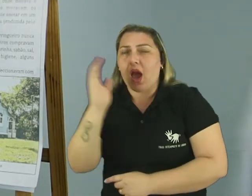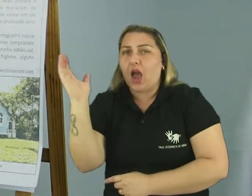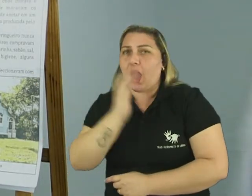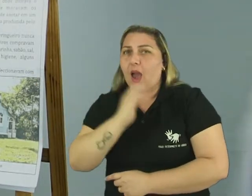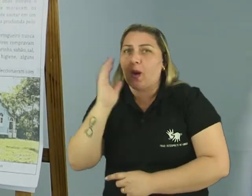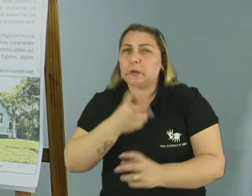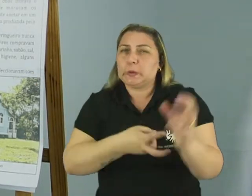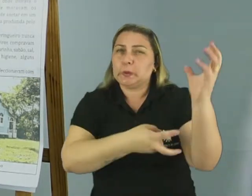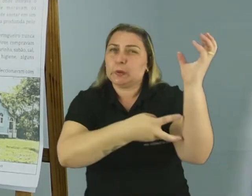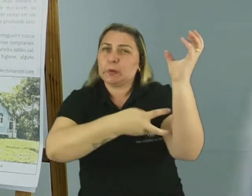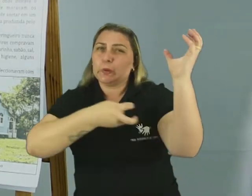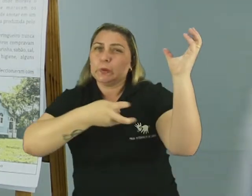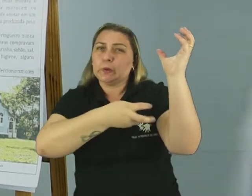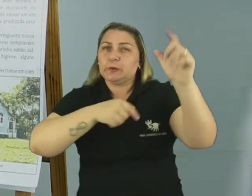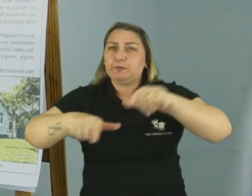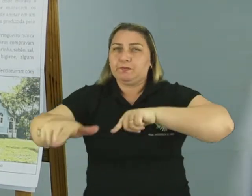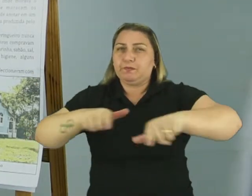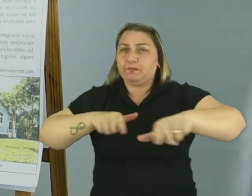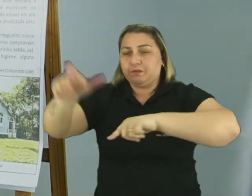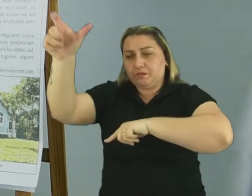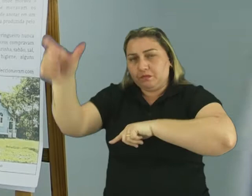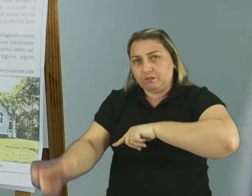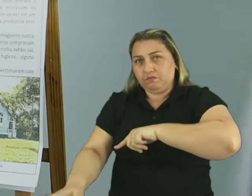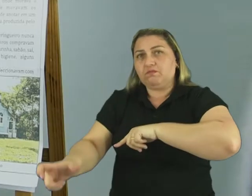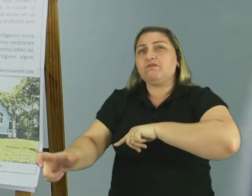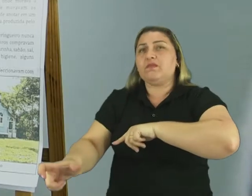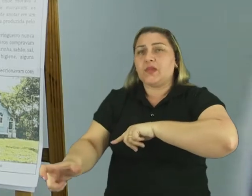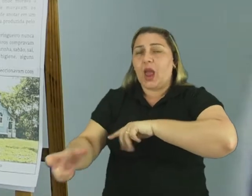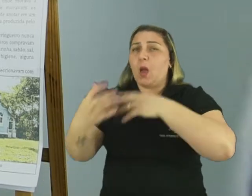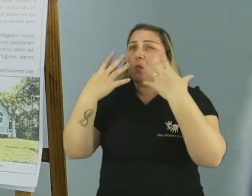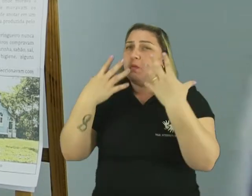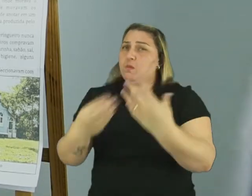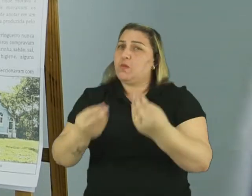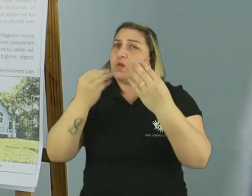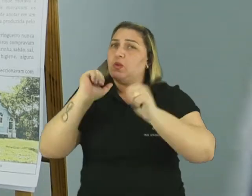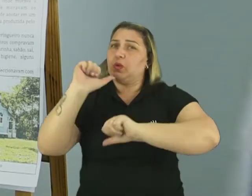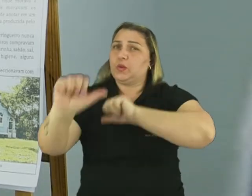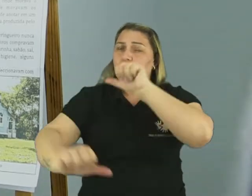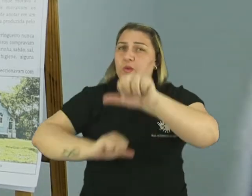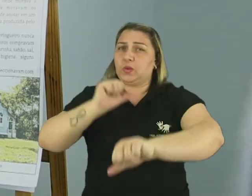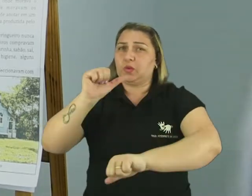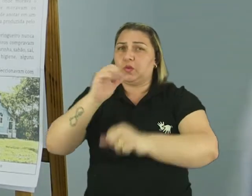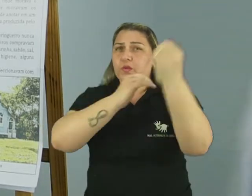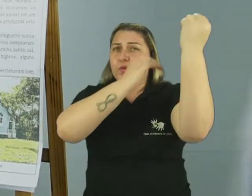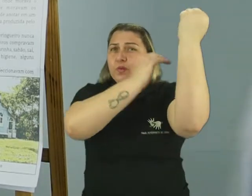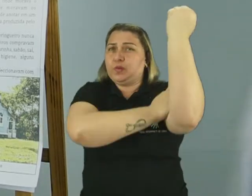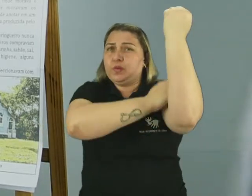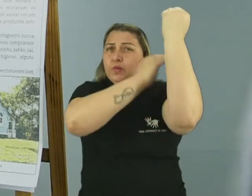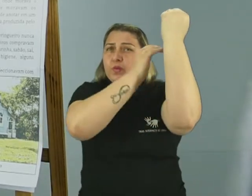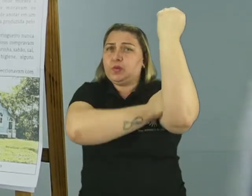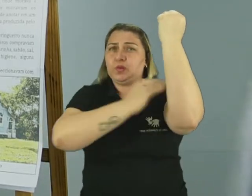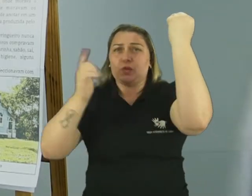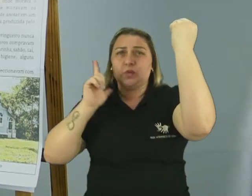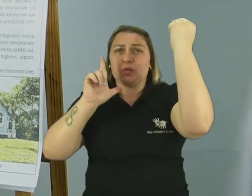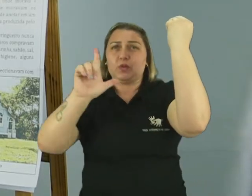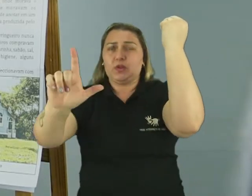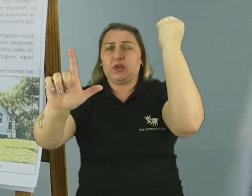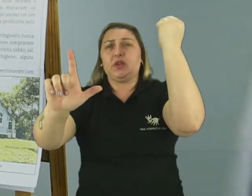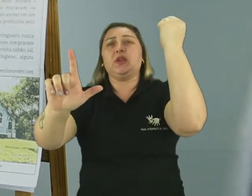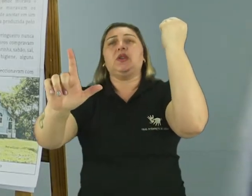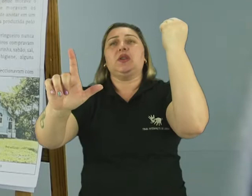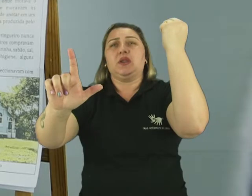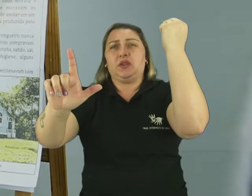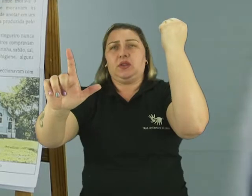da exploração do trabalho dos seringueiros, muitos se tornaram poderosos, adquirindo até